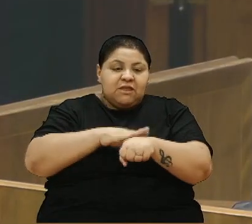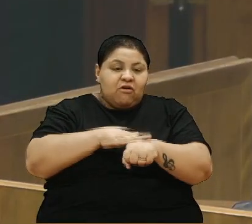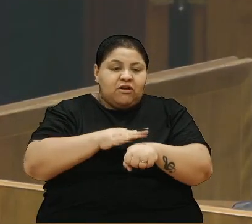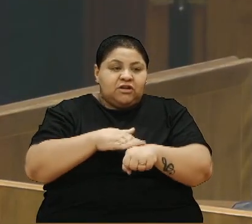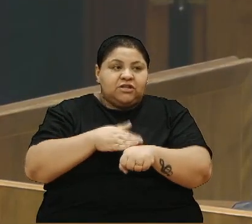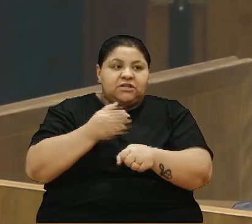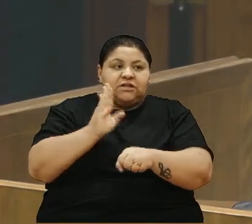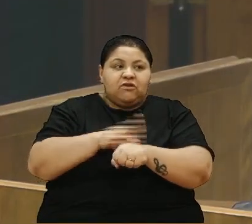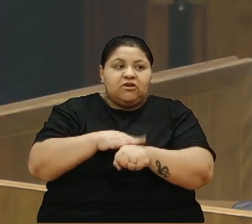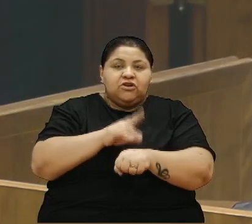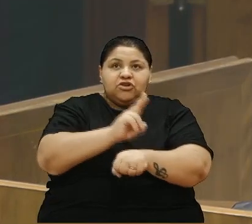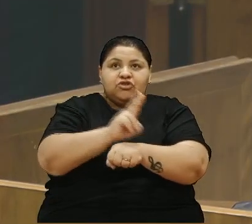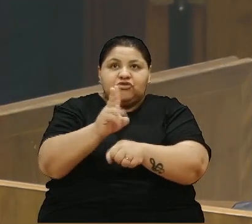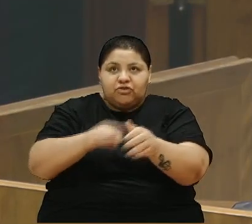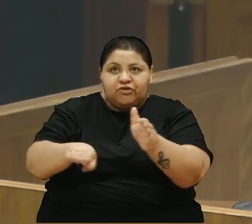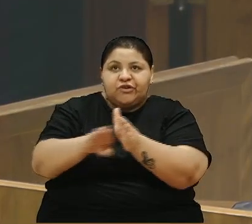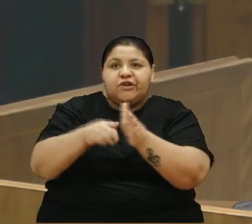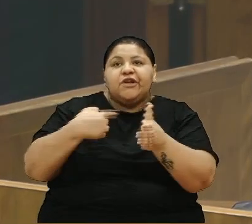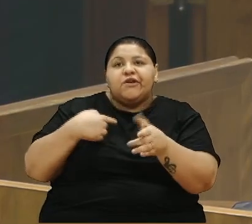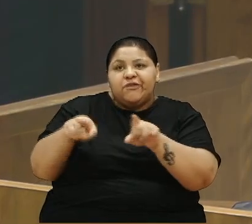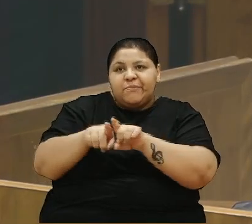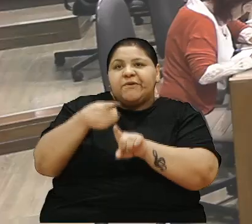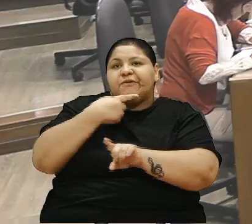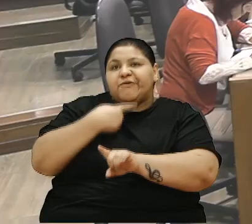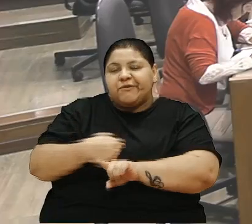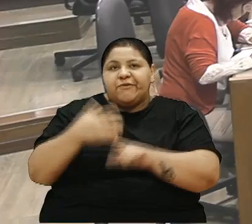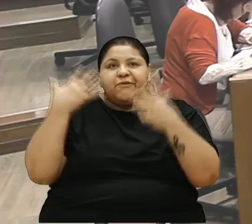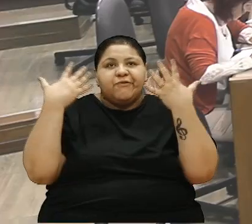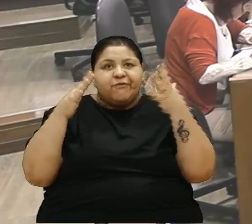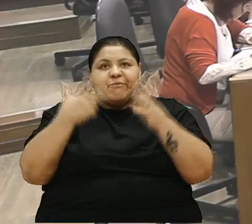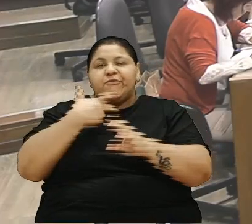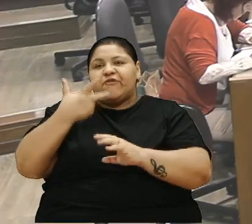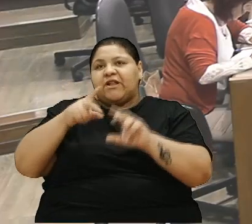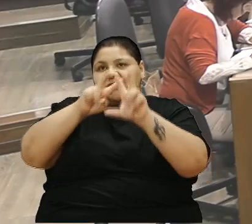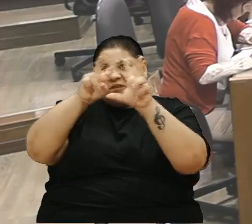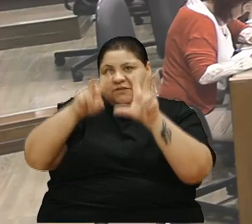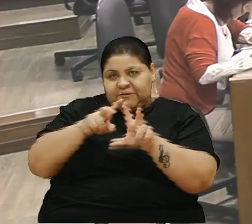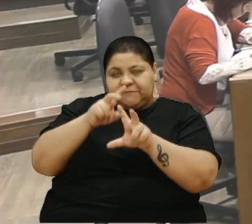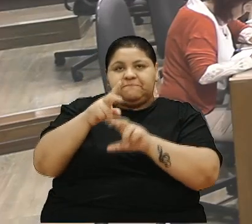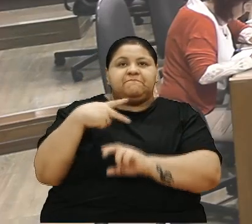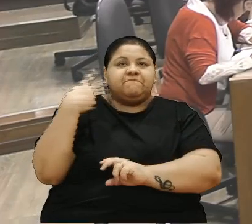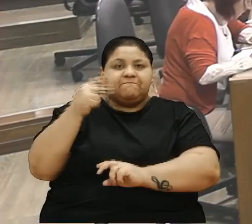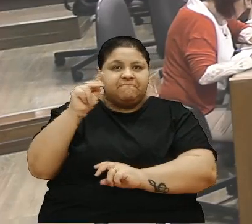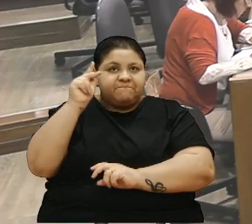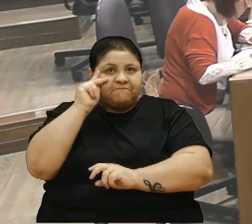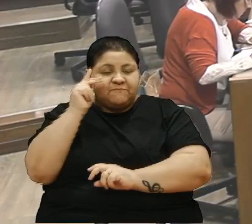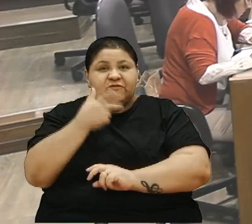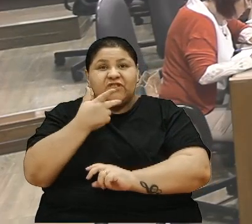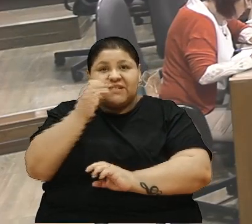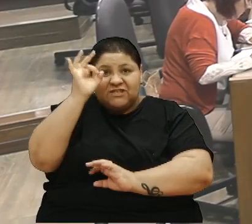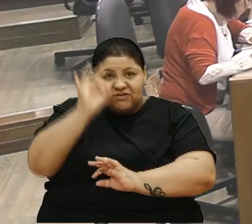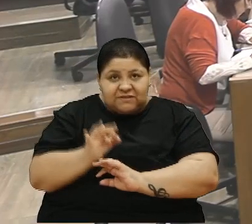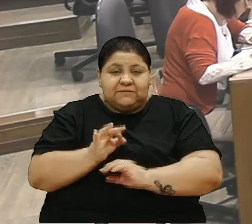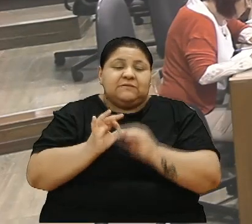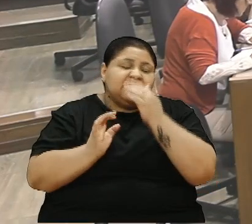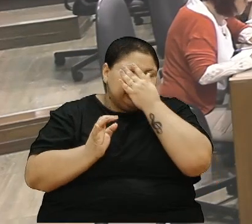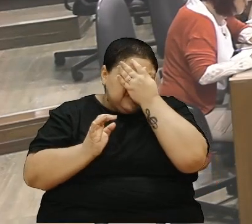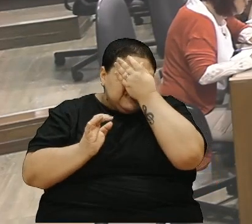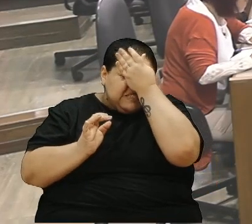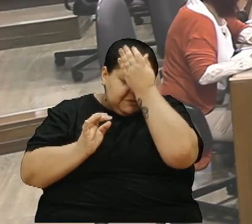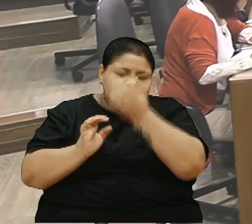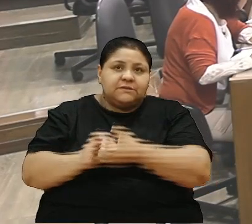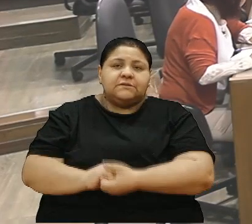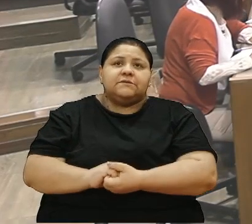também gostaria que eles fizessem. Vereador Caleb. Vereador Iago, parabéns por trazer o assunto. O vereador Cláudio Libardi tirou as palavras da minha boca. Eu ia falar justamente sobre isso.